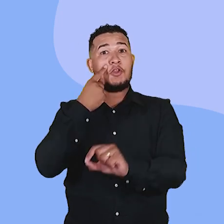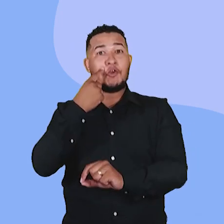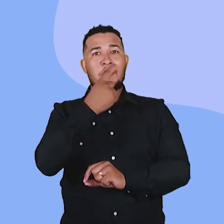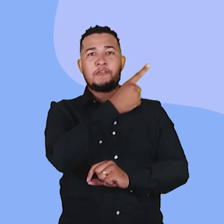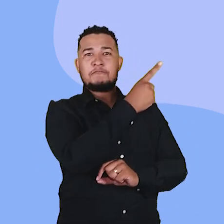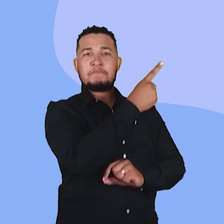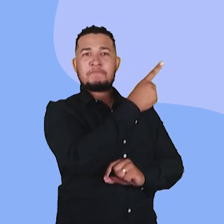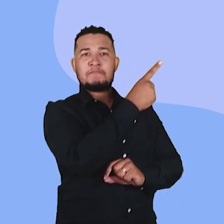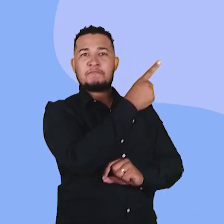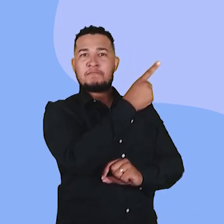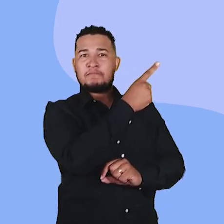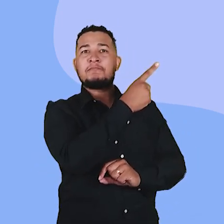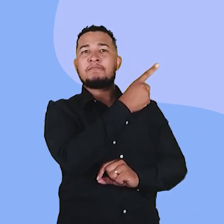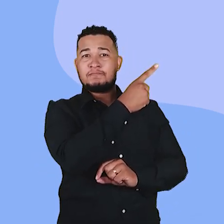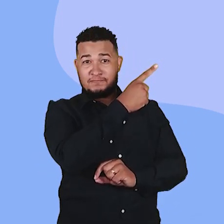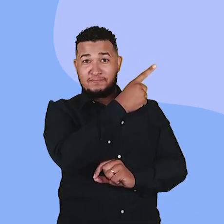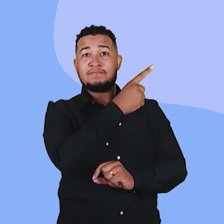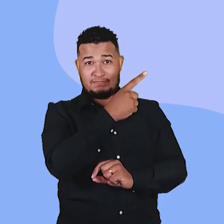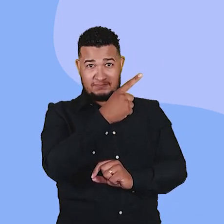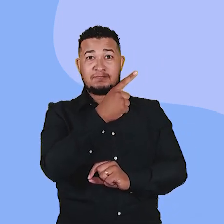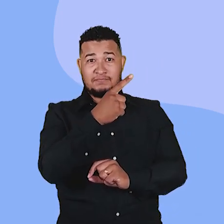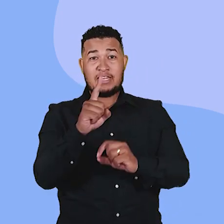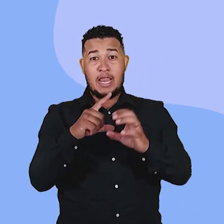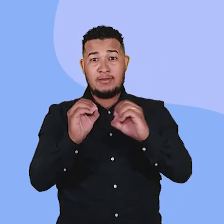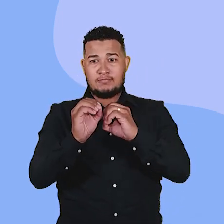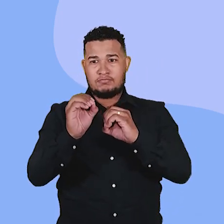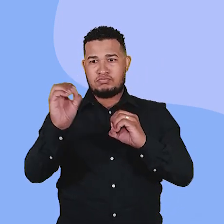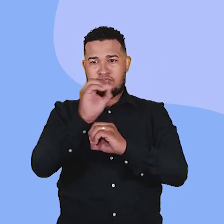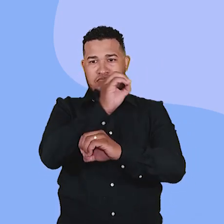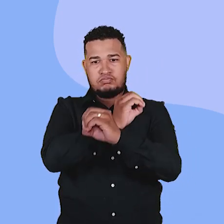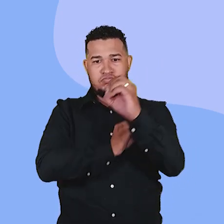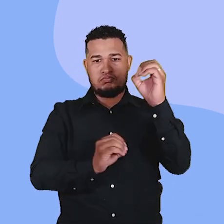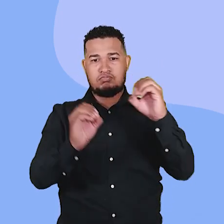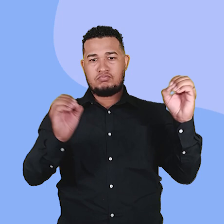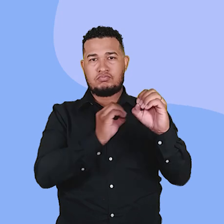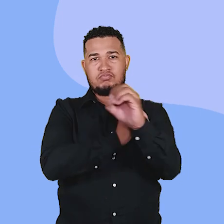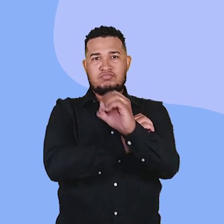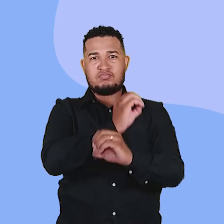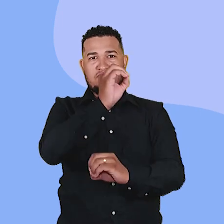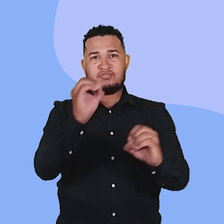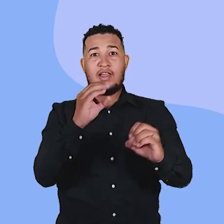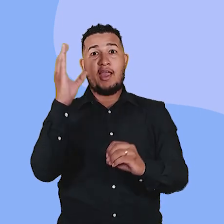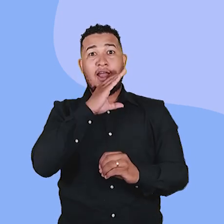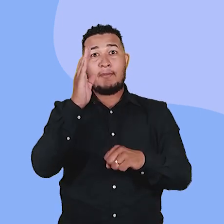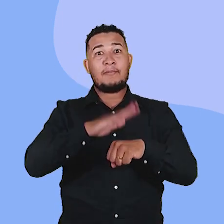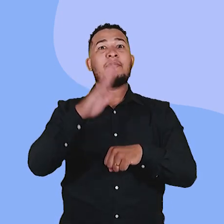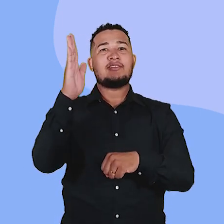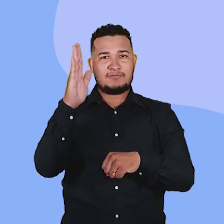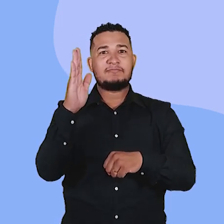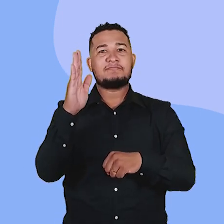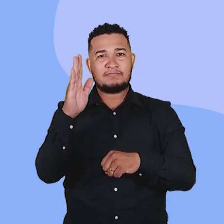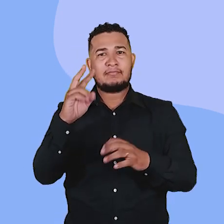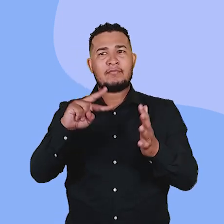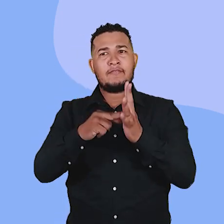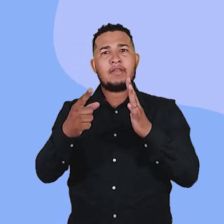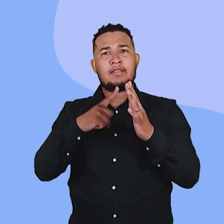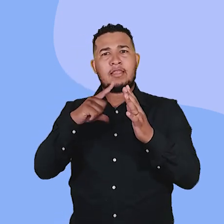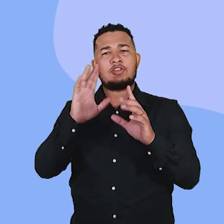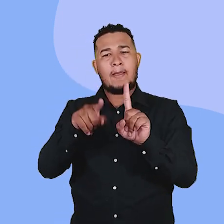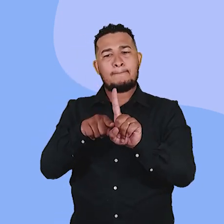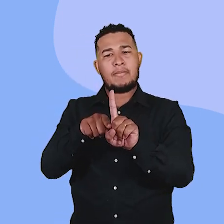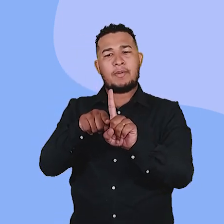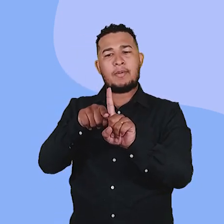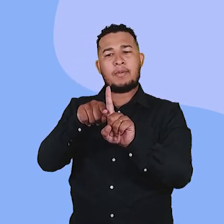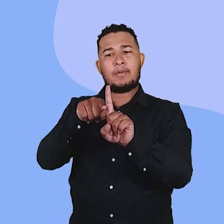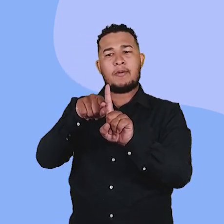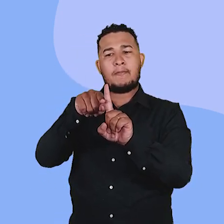acontecer com as minhas partículas. Elas vão começar a se movimentar cada vez mais rápido. Então eu estou aplicando ali uma temperatura,